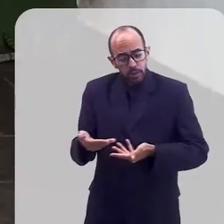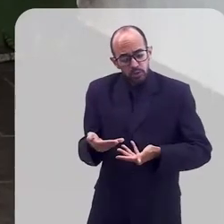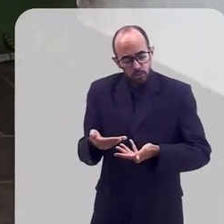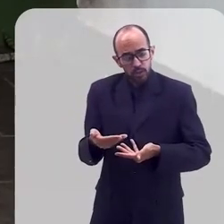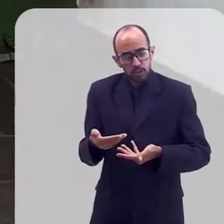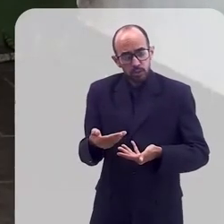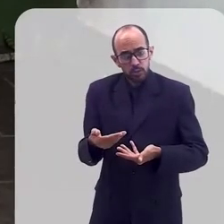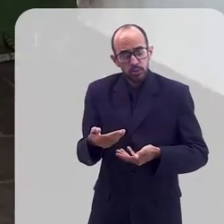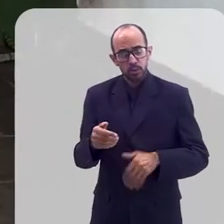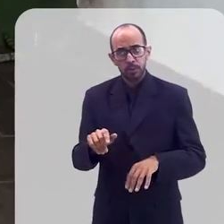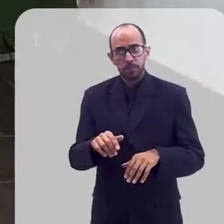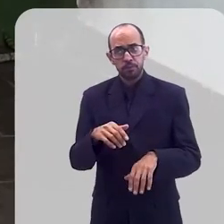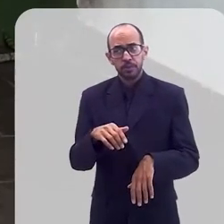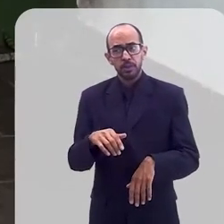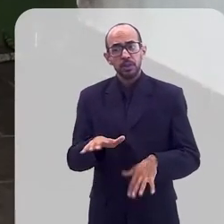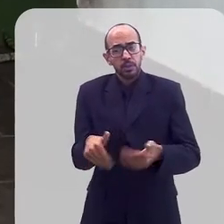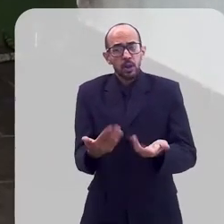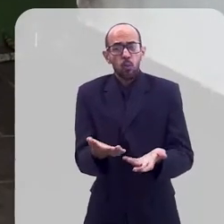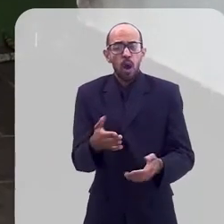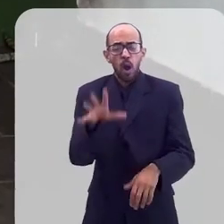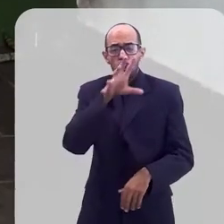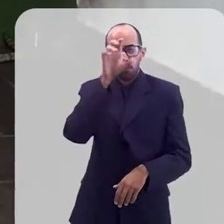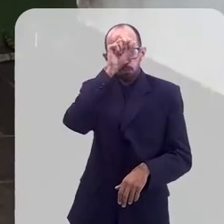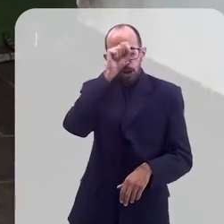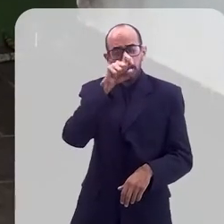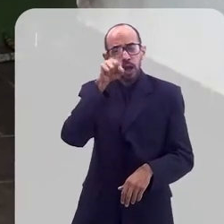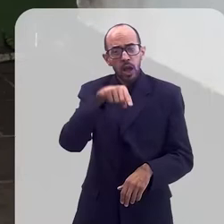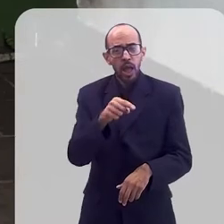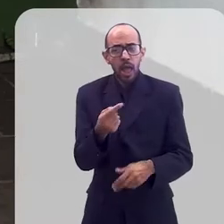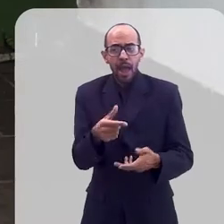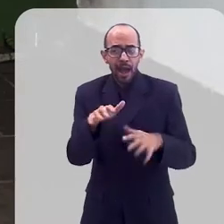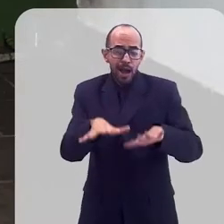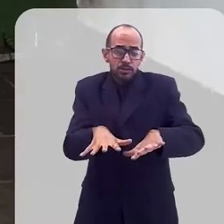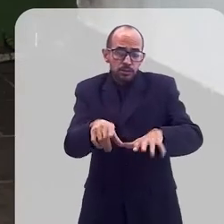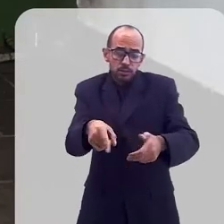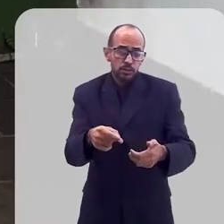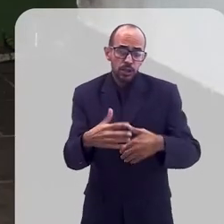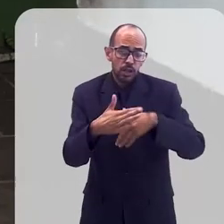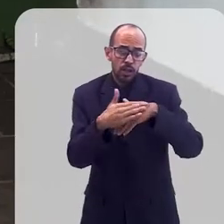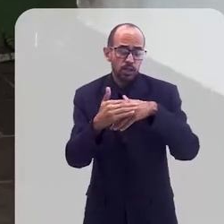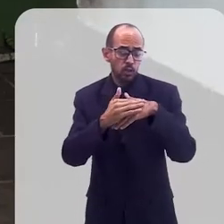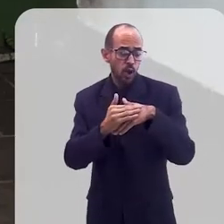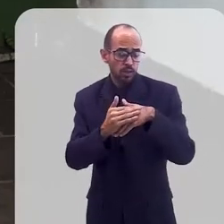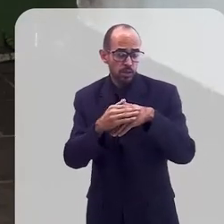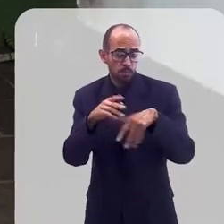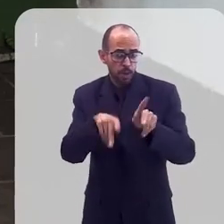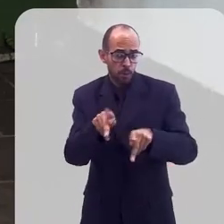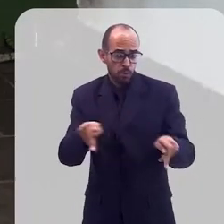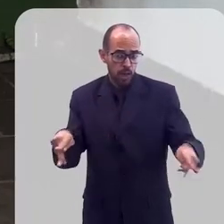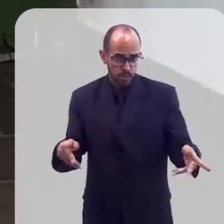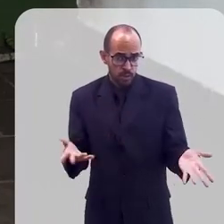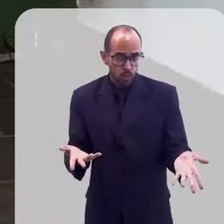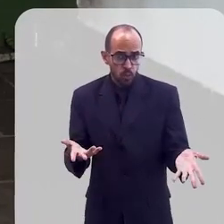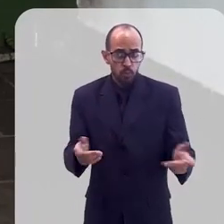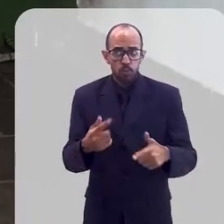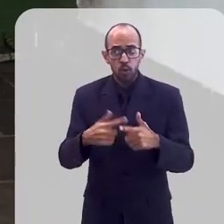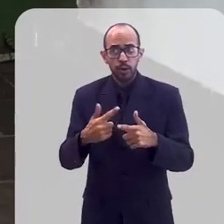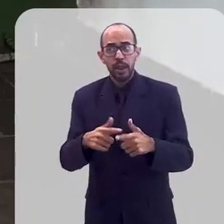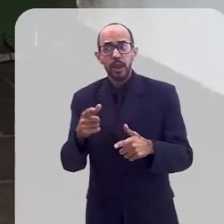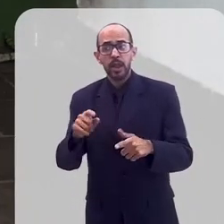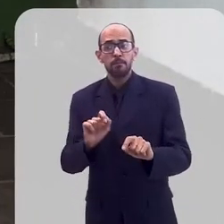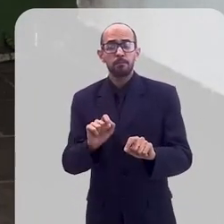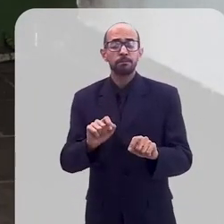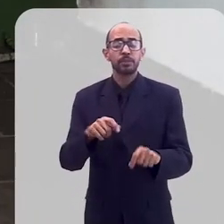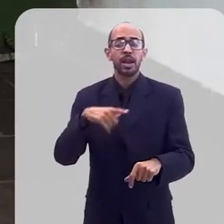né? Então, eu acho que a Umbanda é simpática para o povo, para os assistidos, sim. Ah, mas por quê?